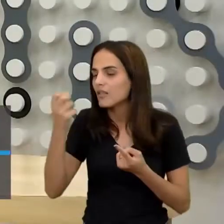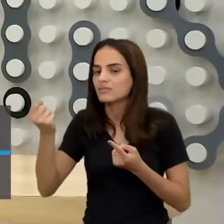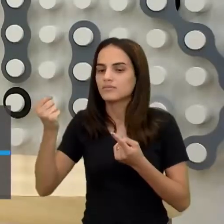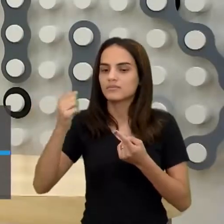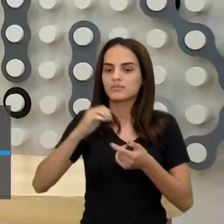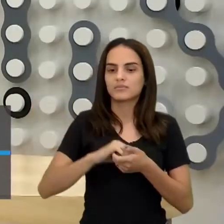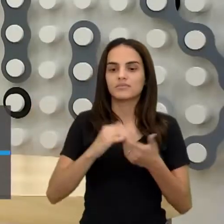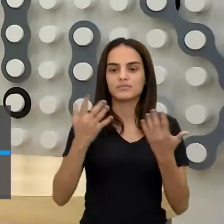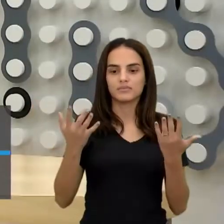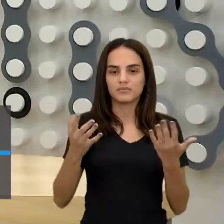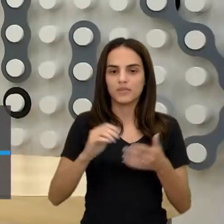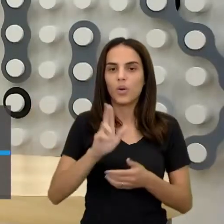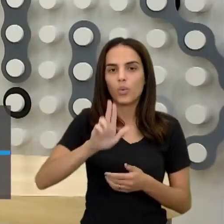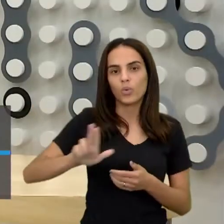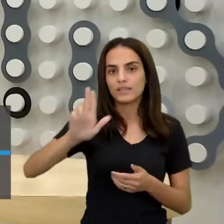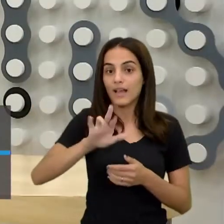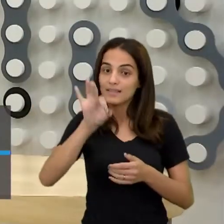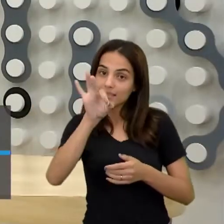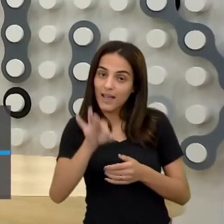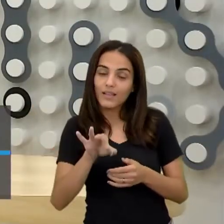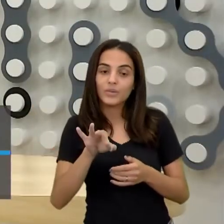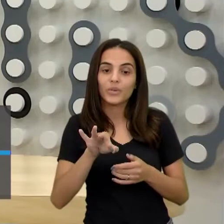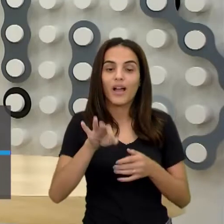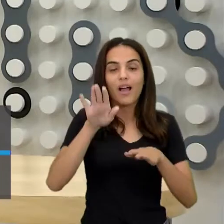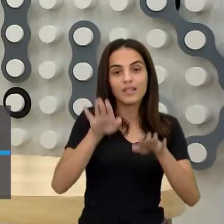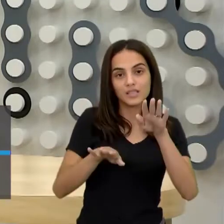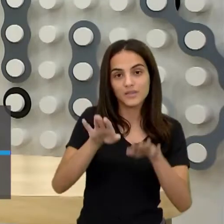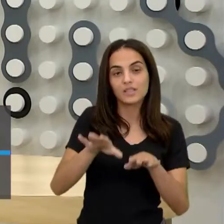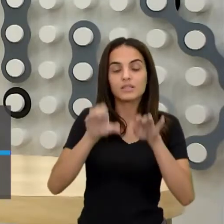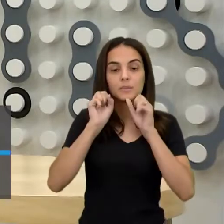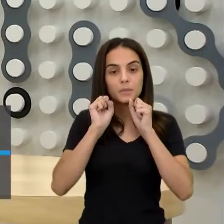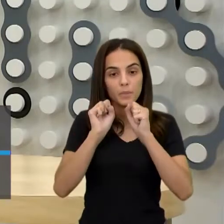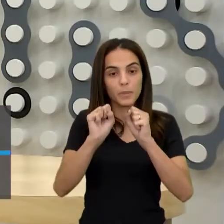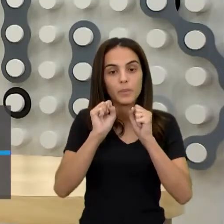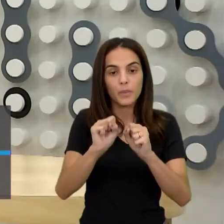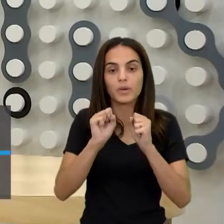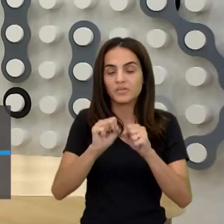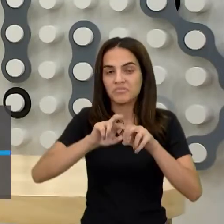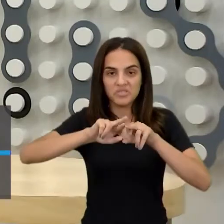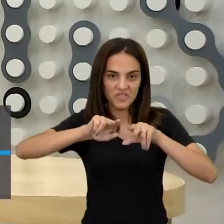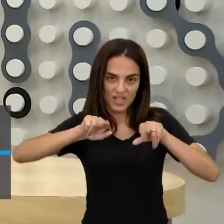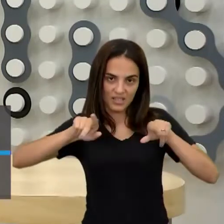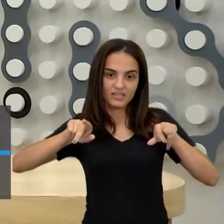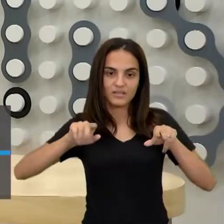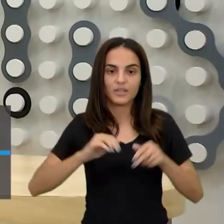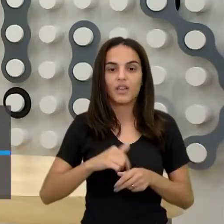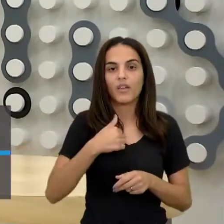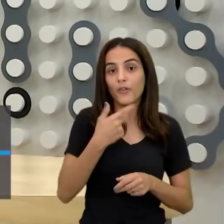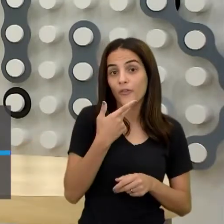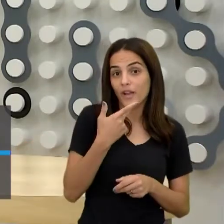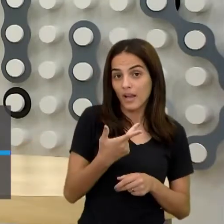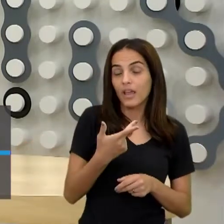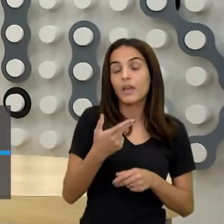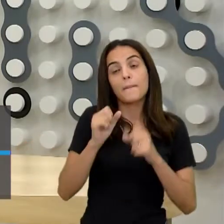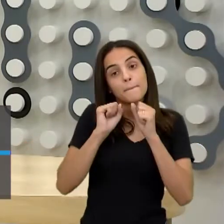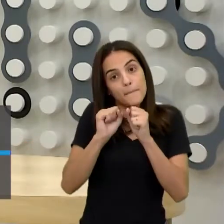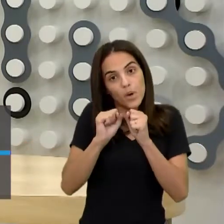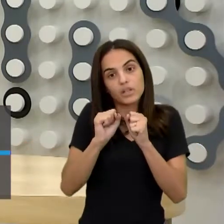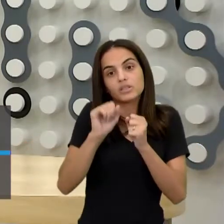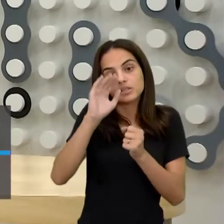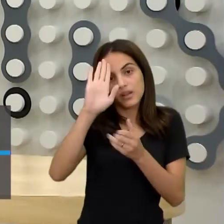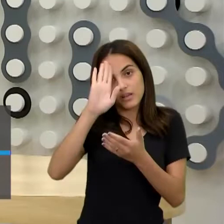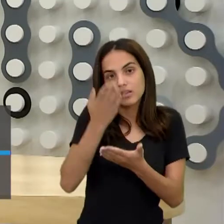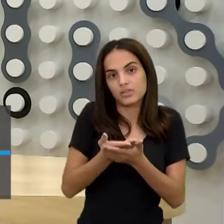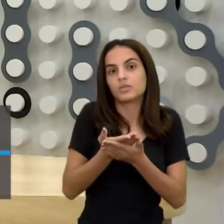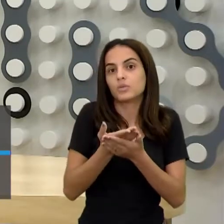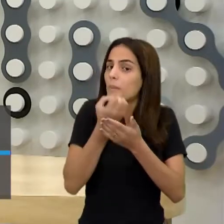mesmo quando utilizado de maneira correta, ele pode gerar malefícios. Eu falei que eu acredito que pode trazer benefícios, e